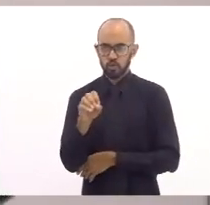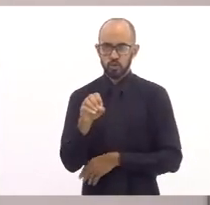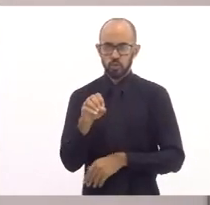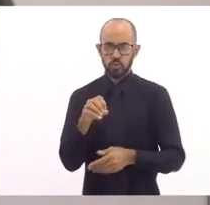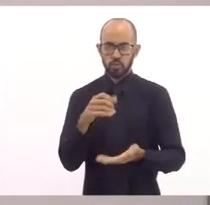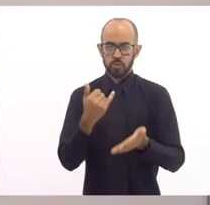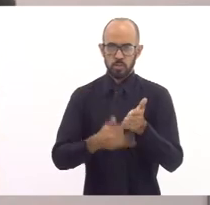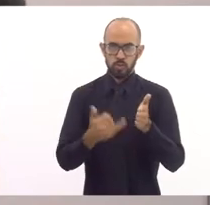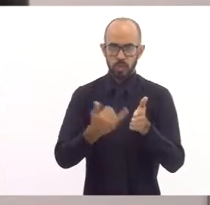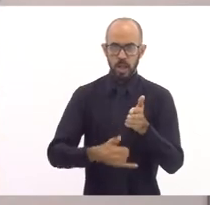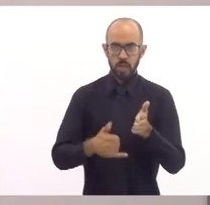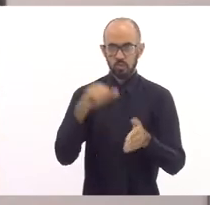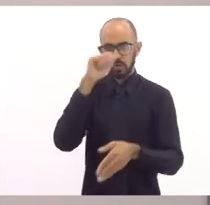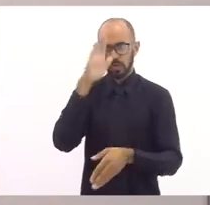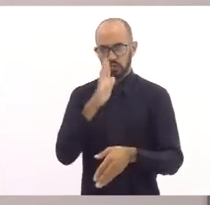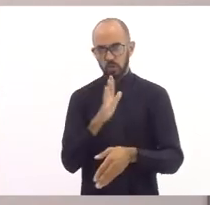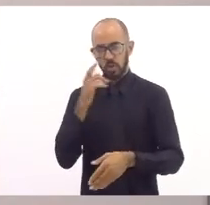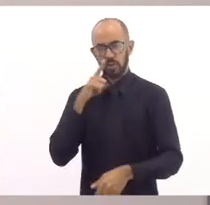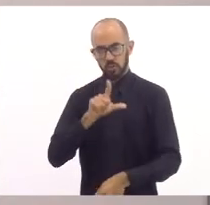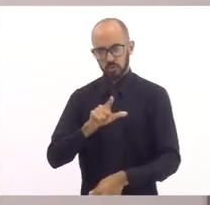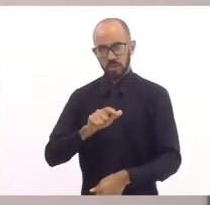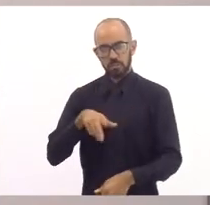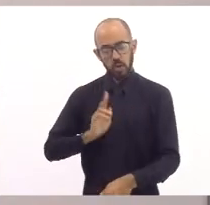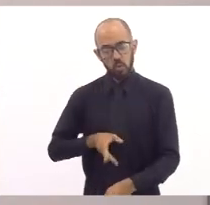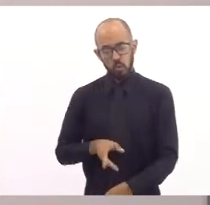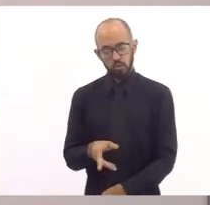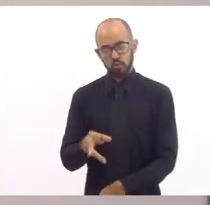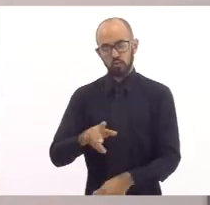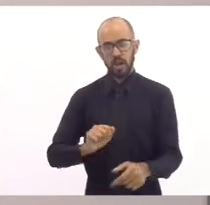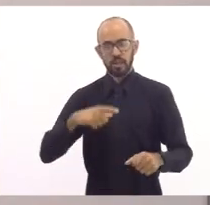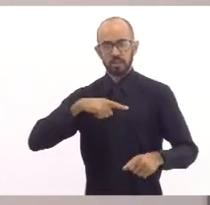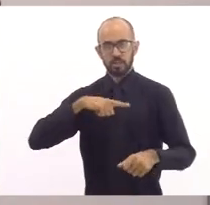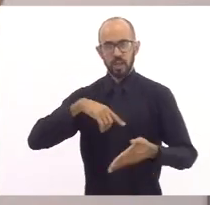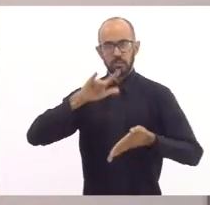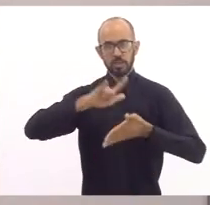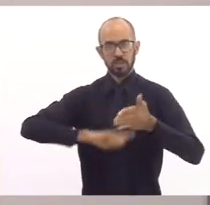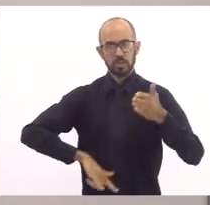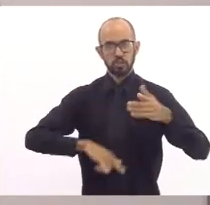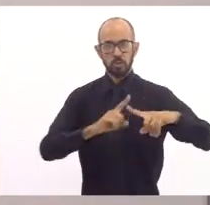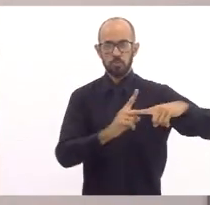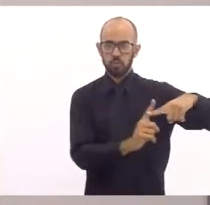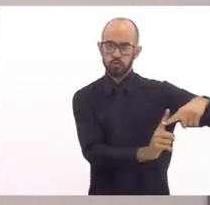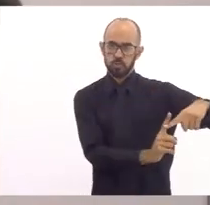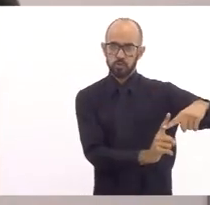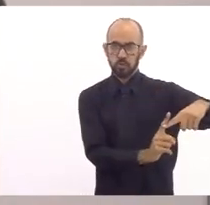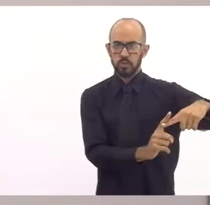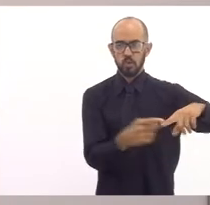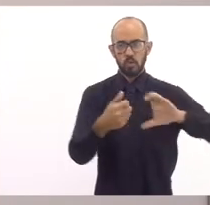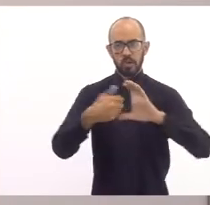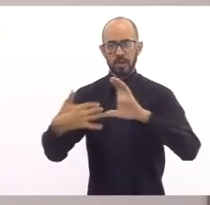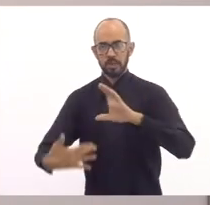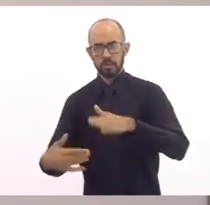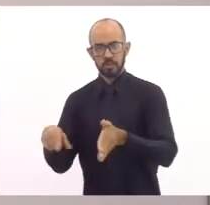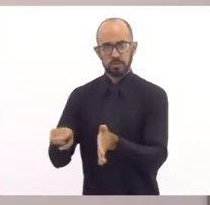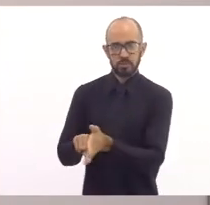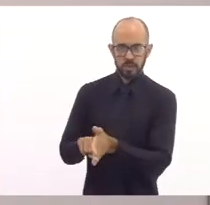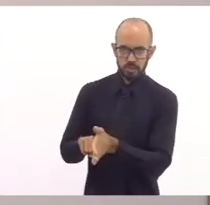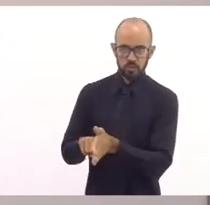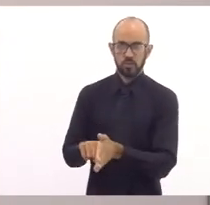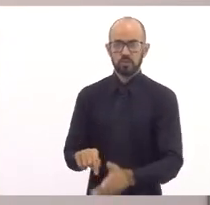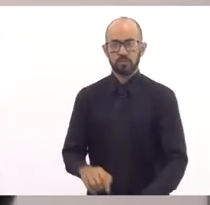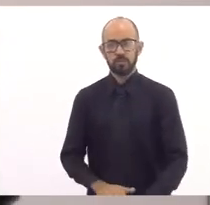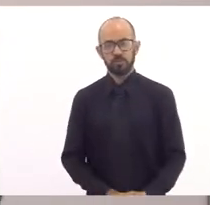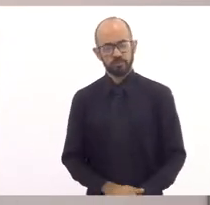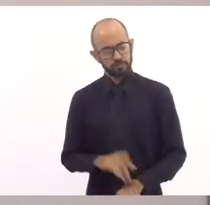para continuar a operar, ter uma certidão positiva com caráter negativo.